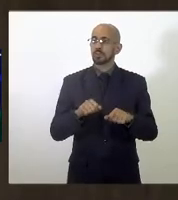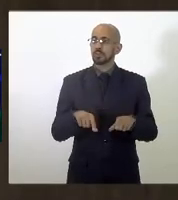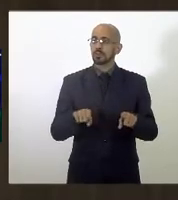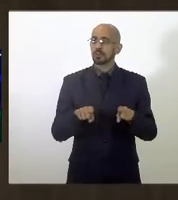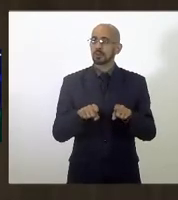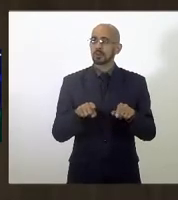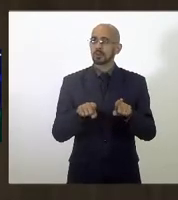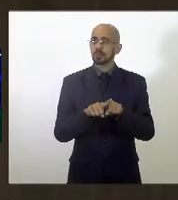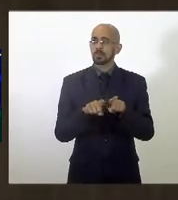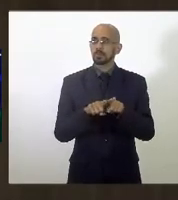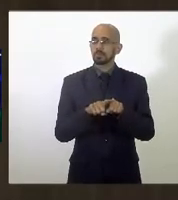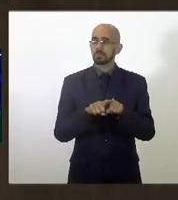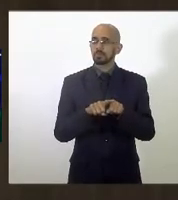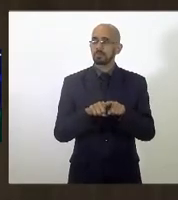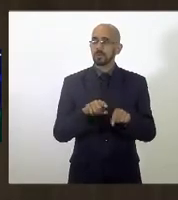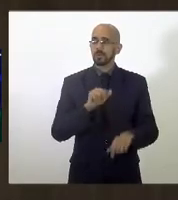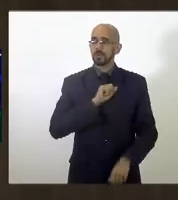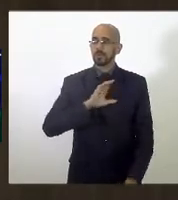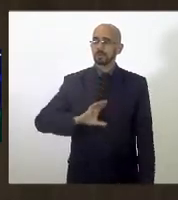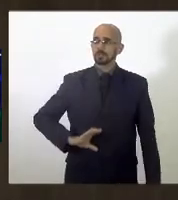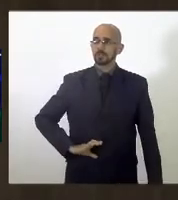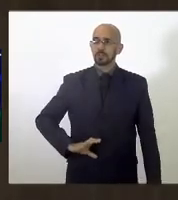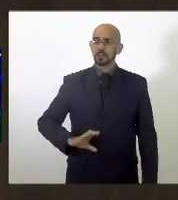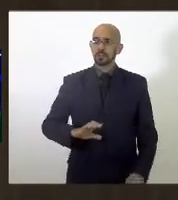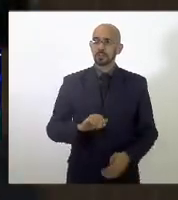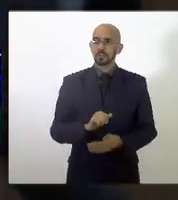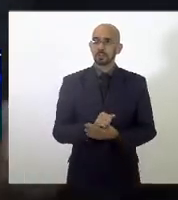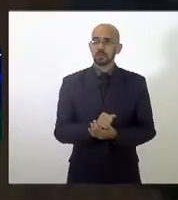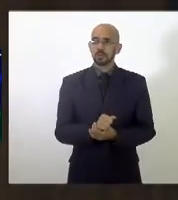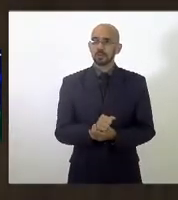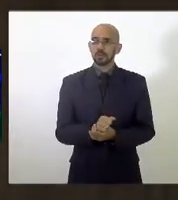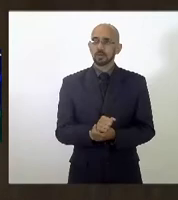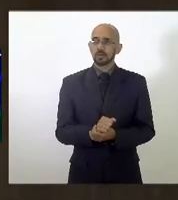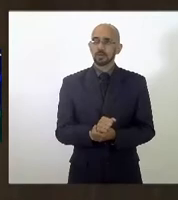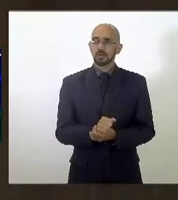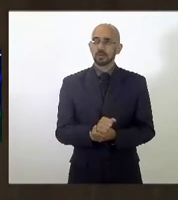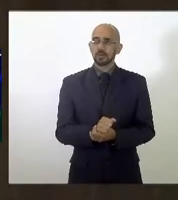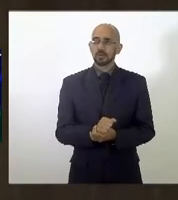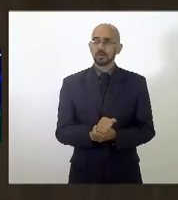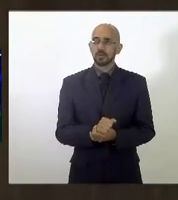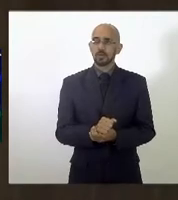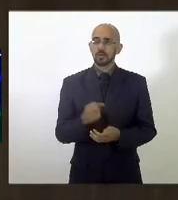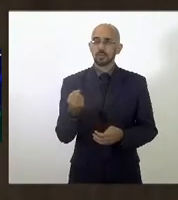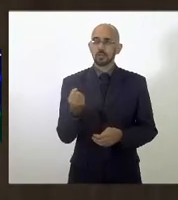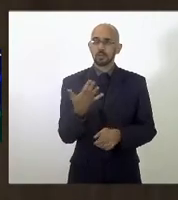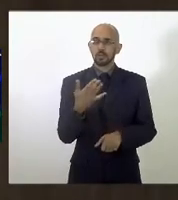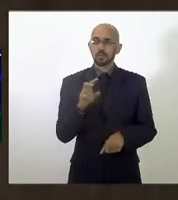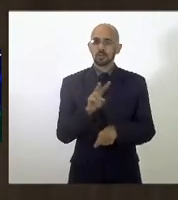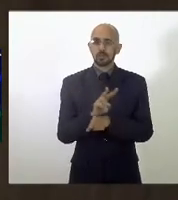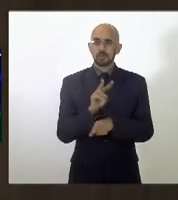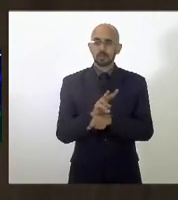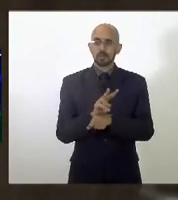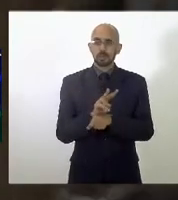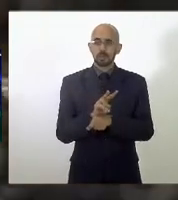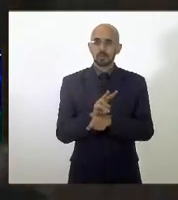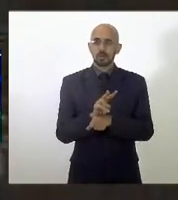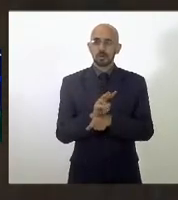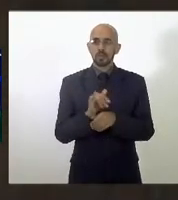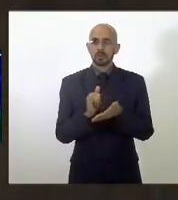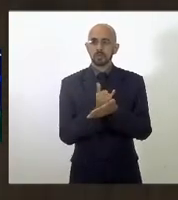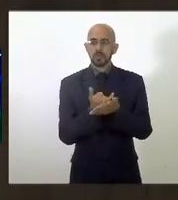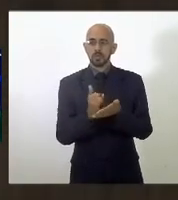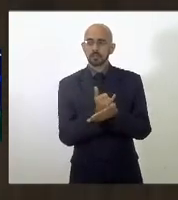Ciliano, inclusive, por essa indicação. Ontem fizemos a instalação e discutimos que, como